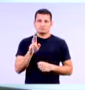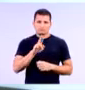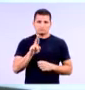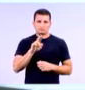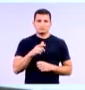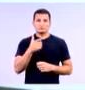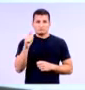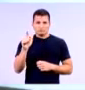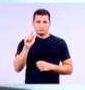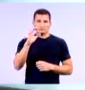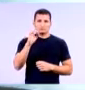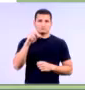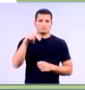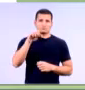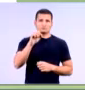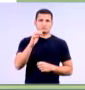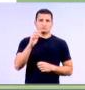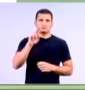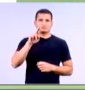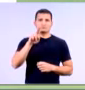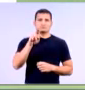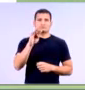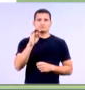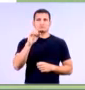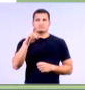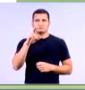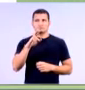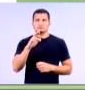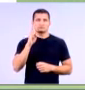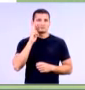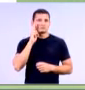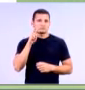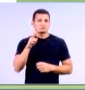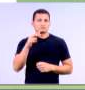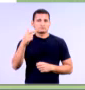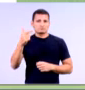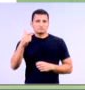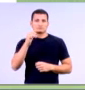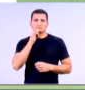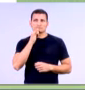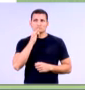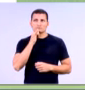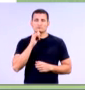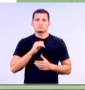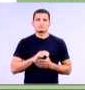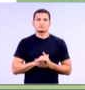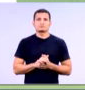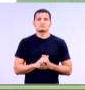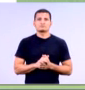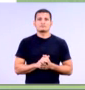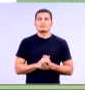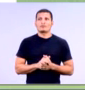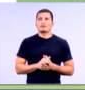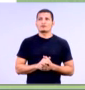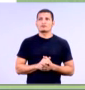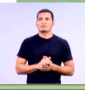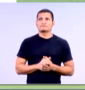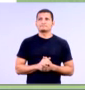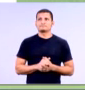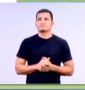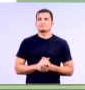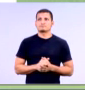outro construtor. Olha o segundo caso aqui. Eu vou até apagar para ficar mais limpo o quadro, né? Vou até apagar aqui.